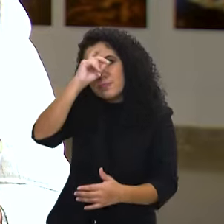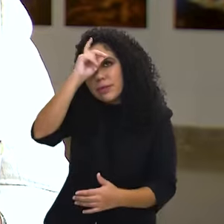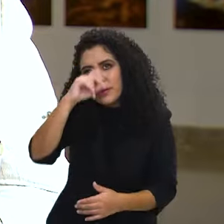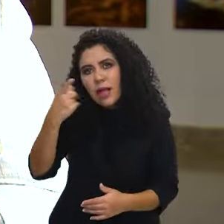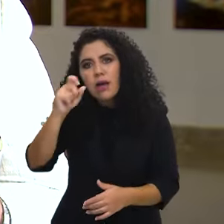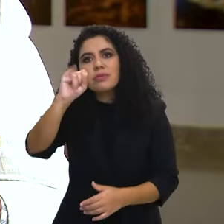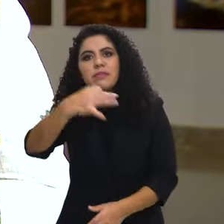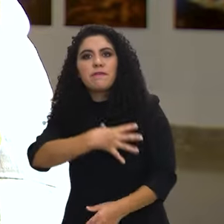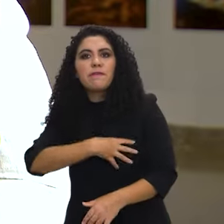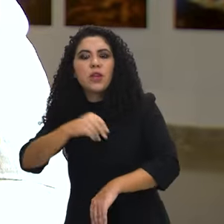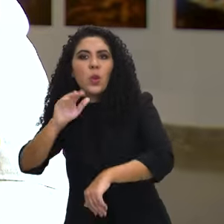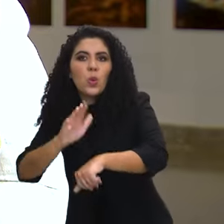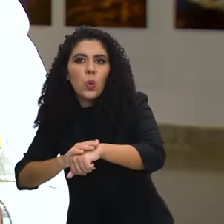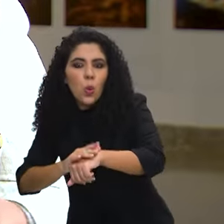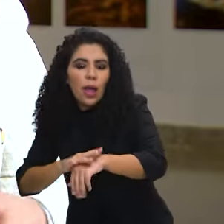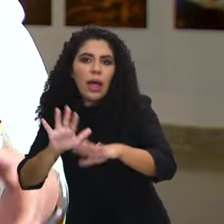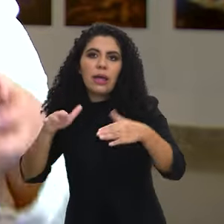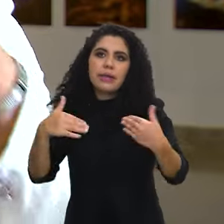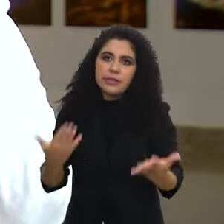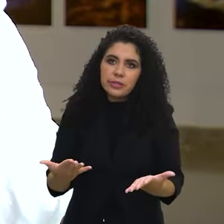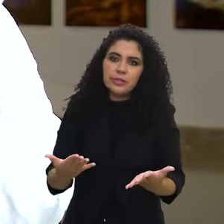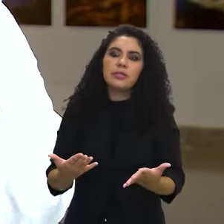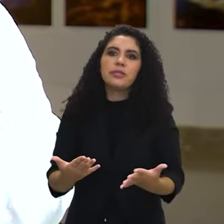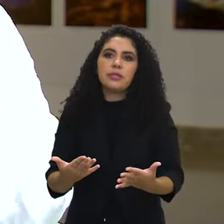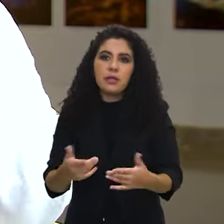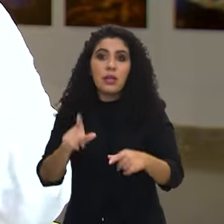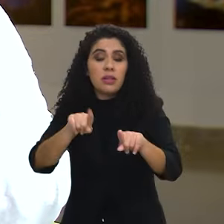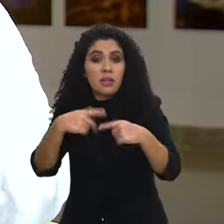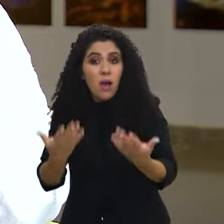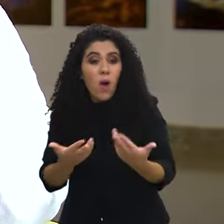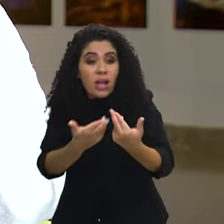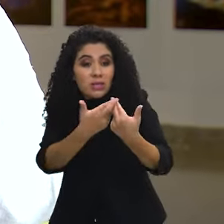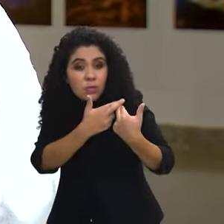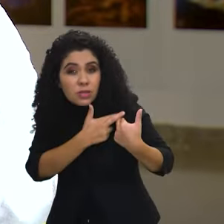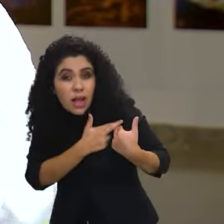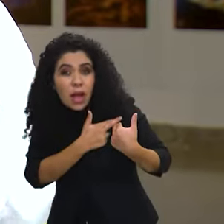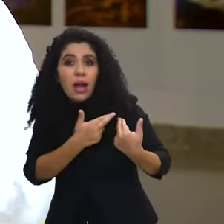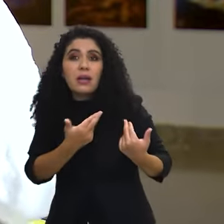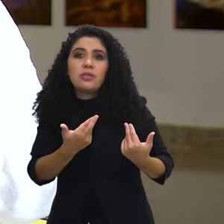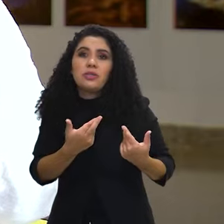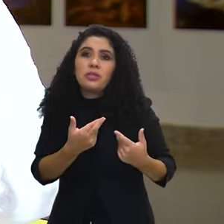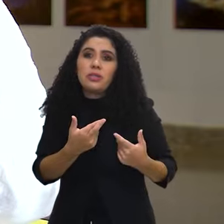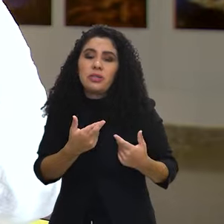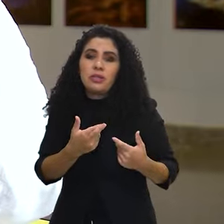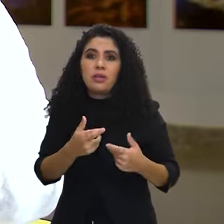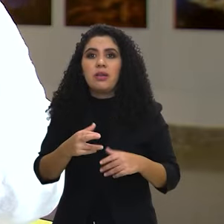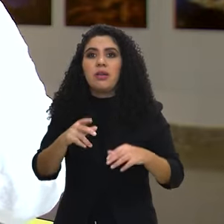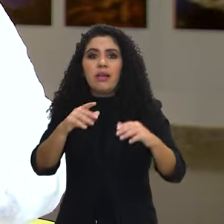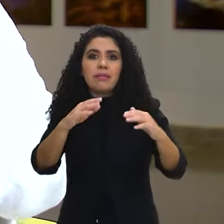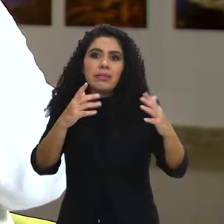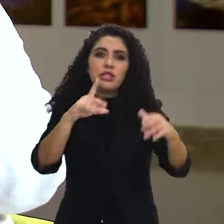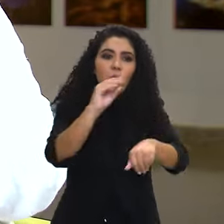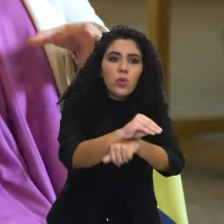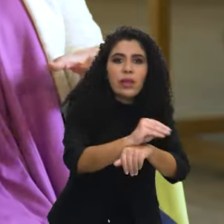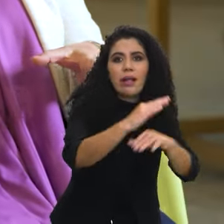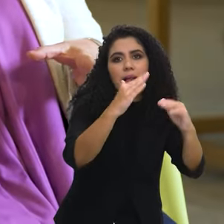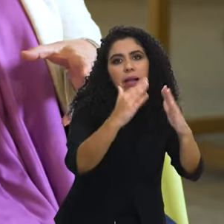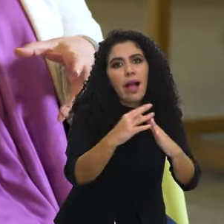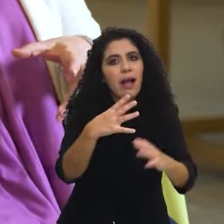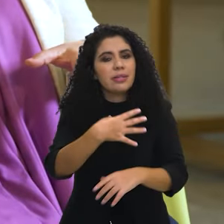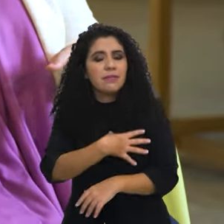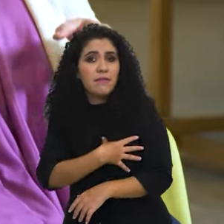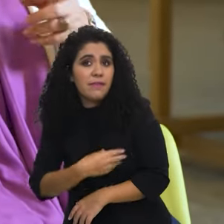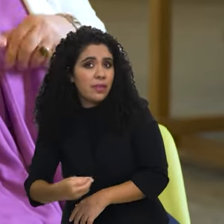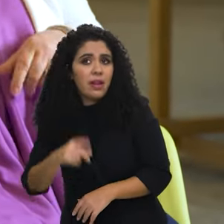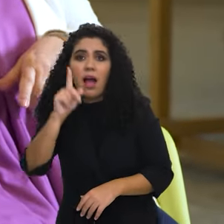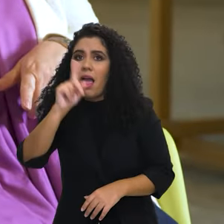doente a questão do Idoso ainda todo cuidado é responsabilidade eh da casa e do Cuidado tá com